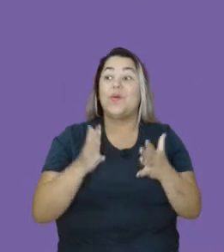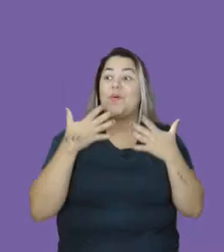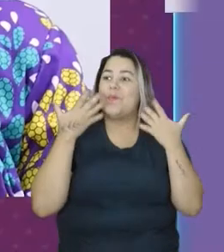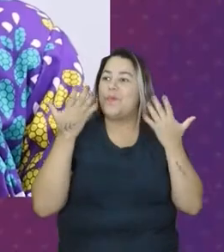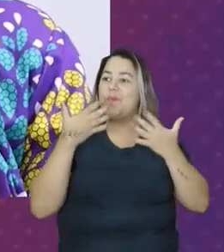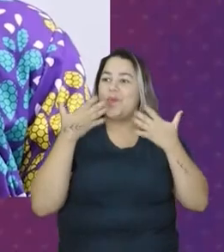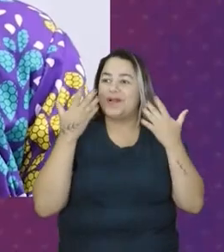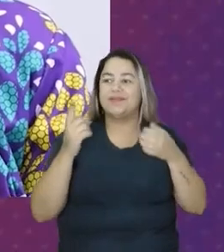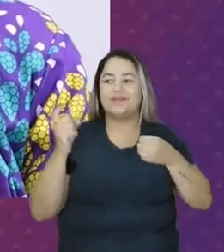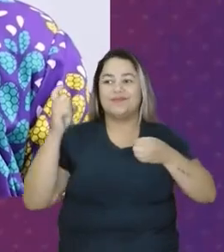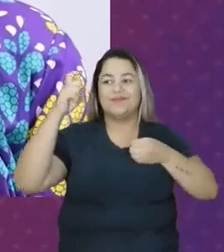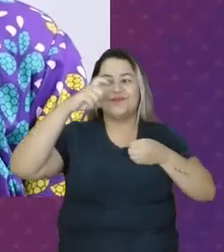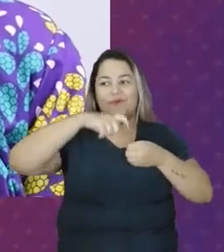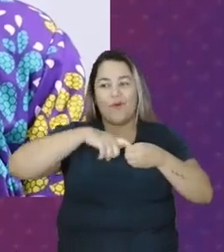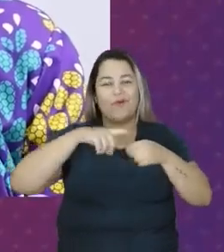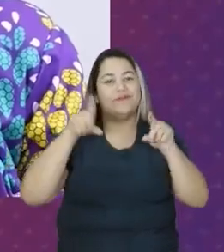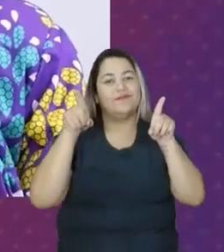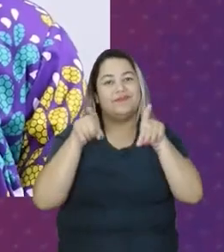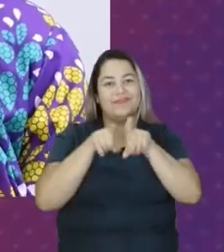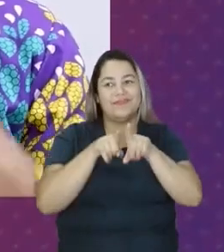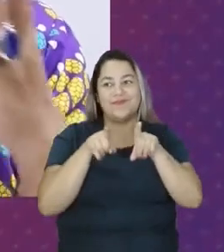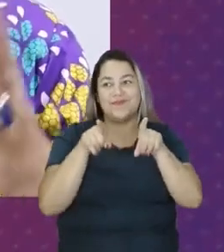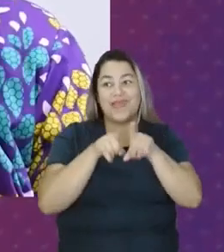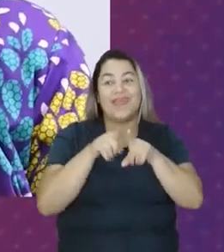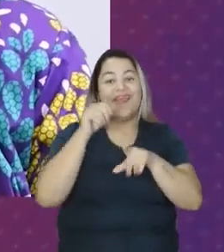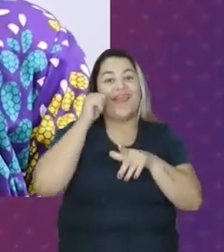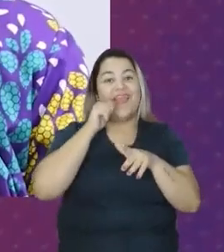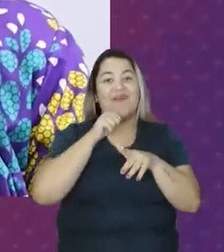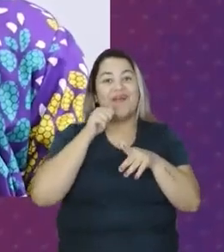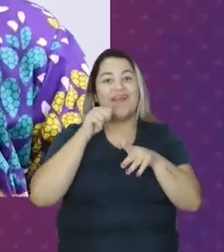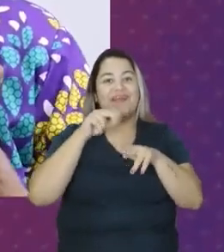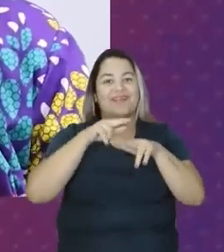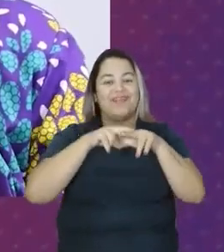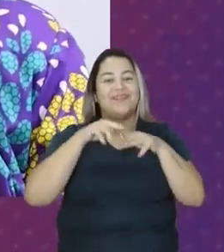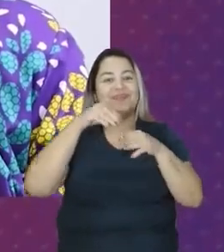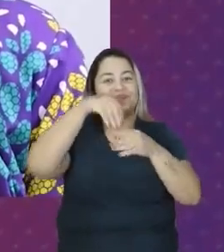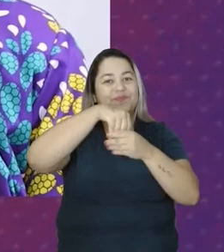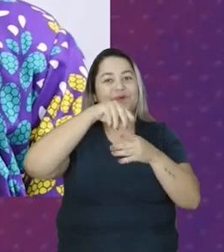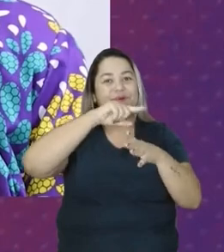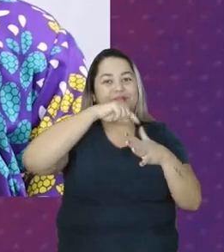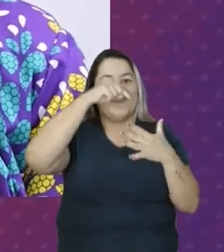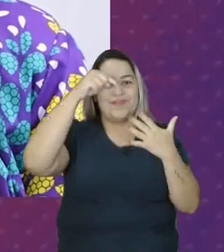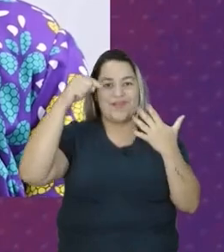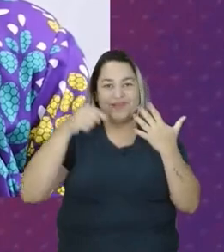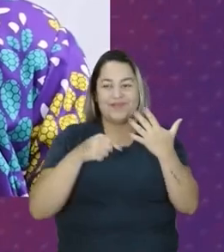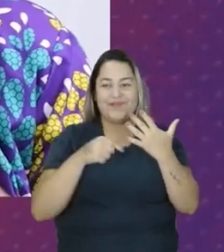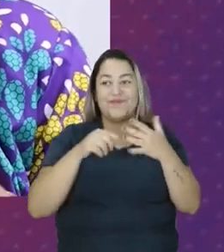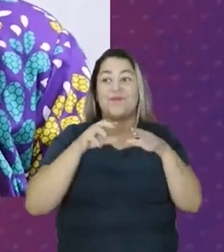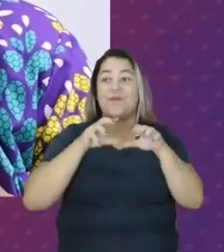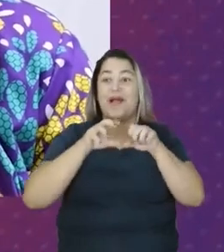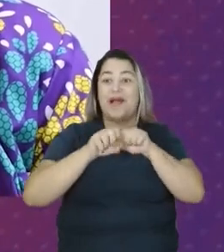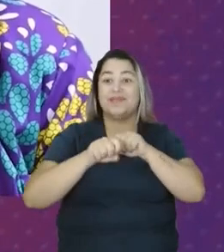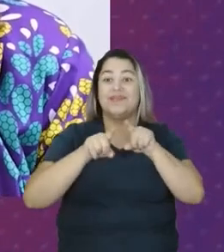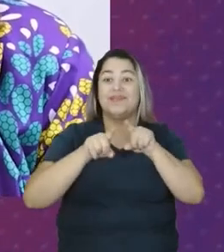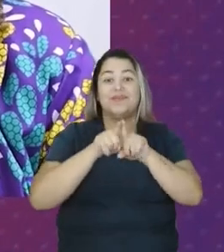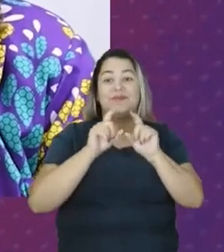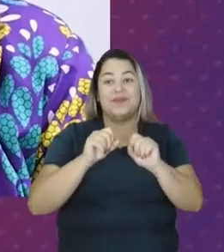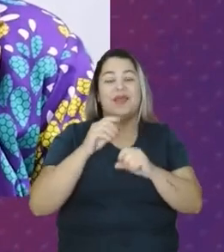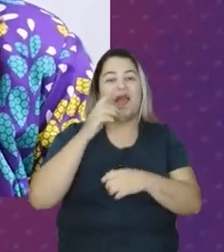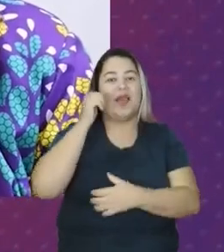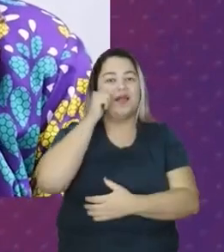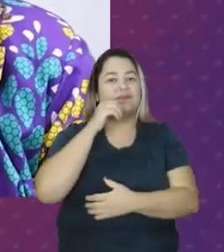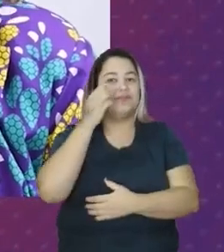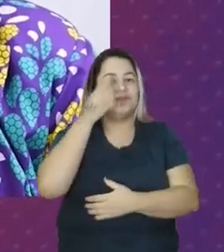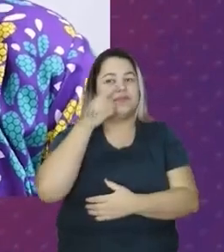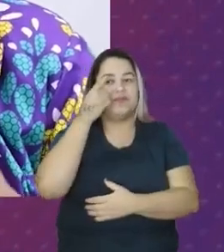de volta aqui no Elas por Elas Formação. Eu sou deputada